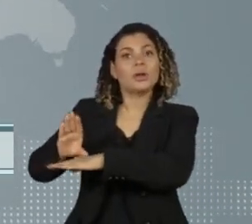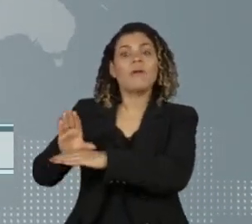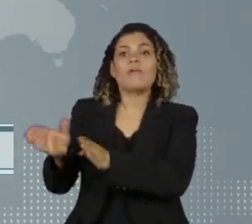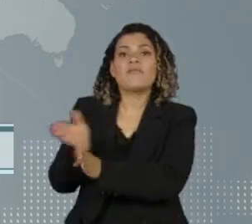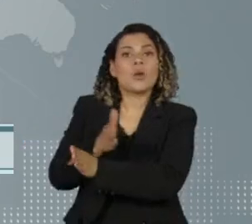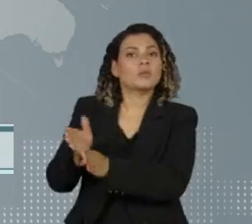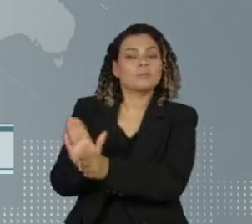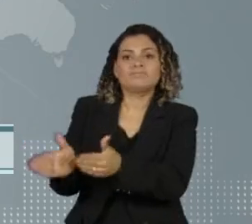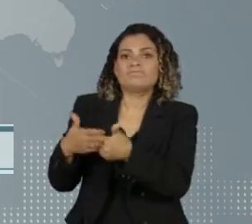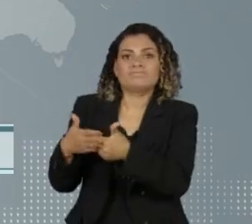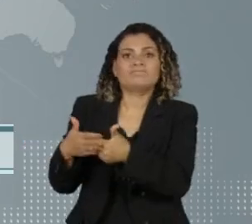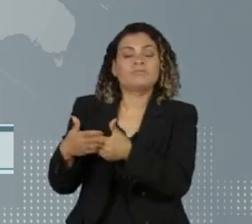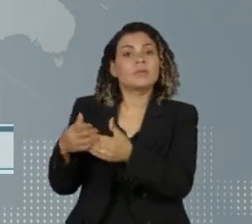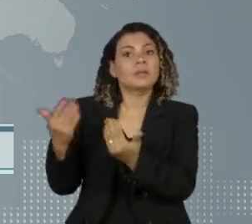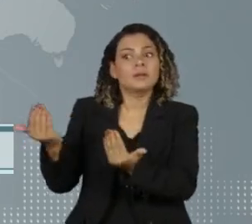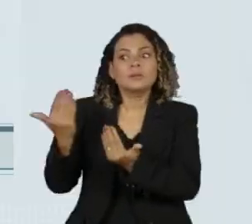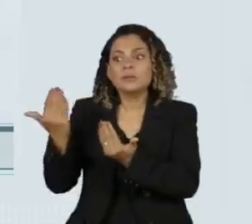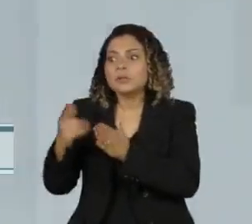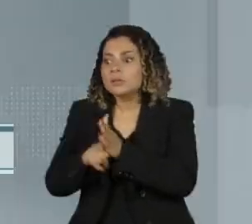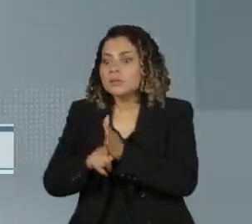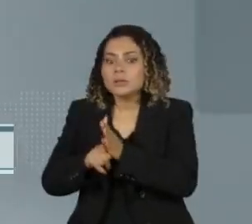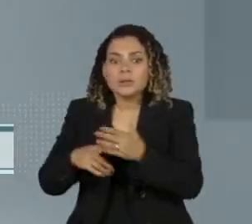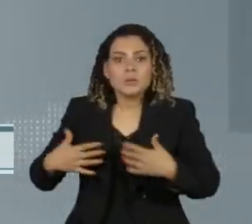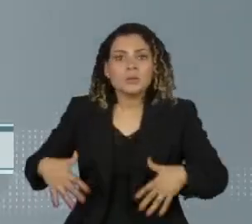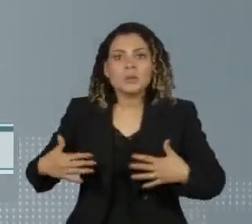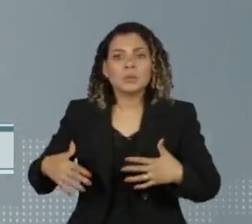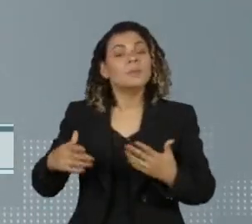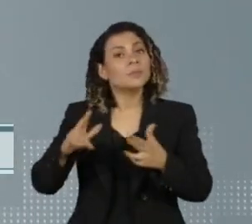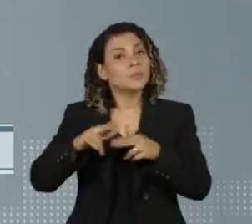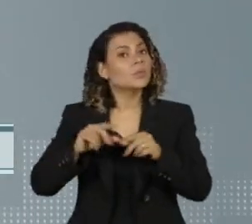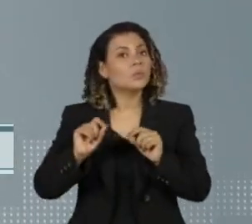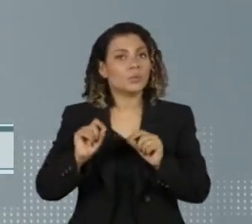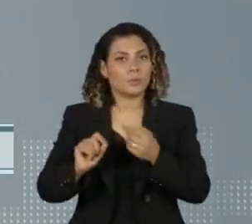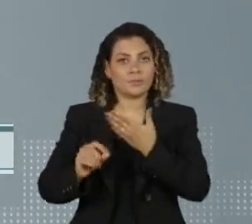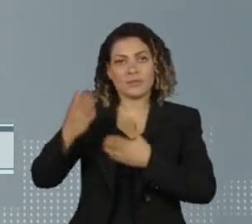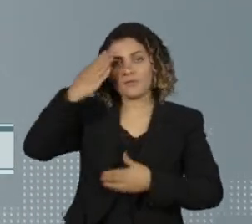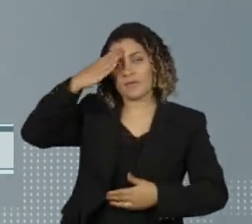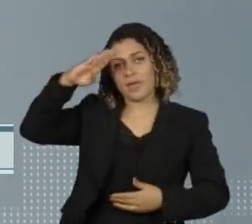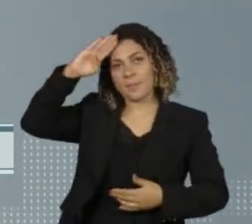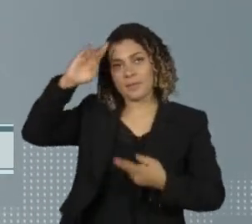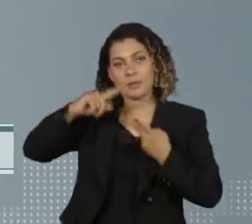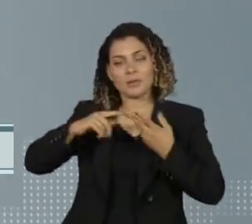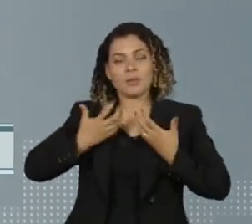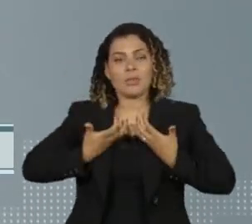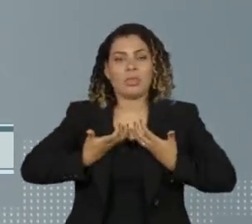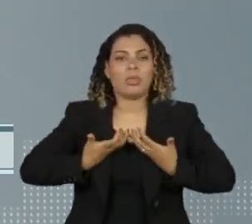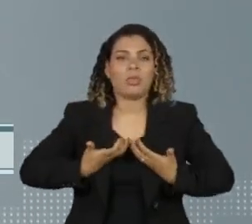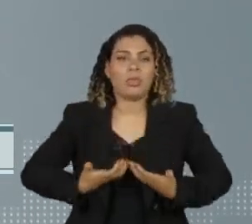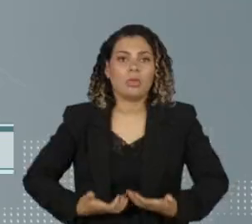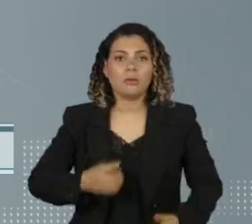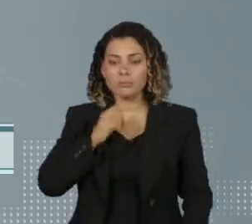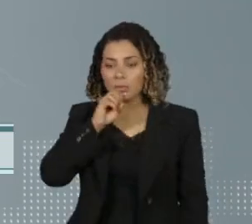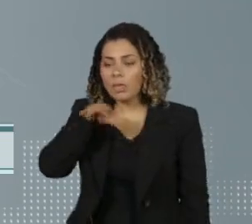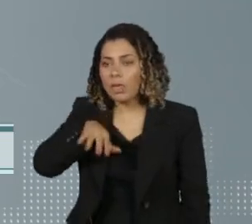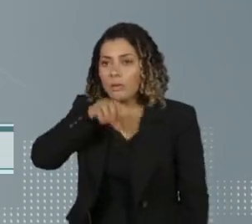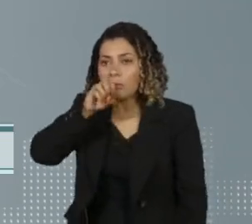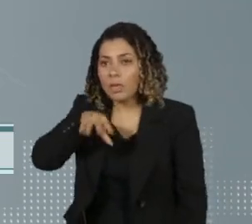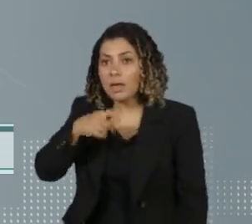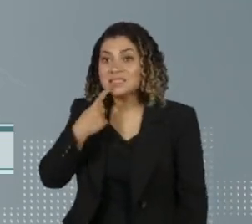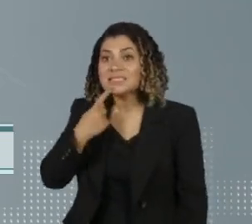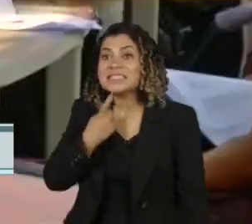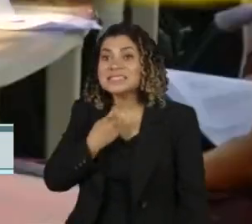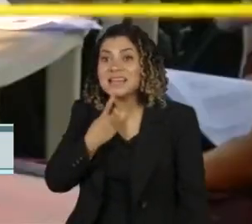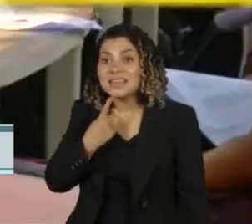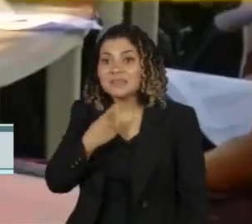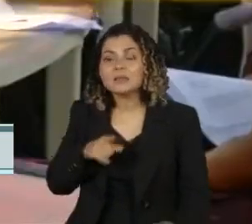e investiga caso suspeitos os sintomas são febre cansaço vômito com sangue e